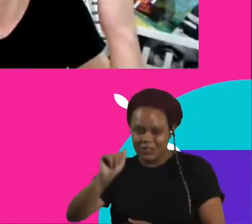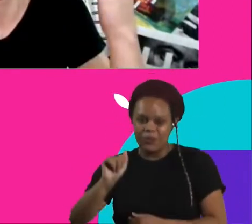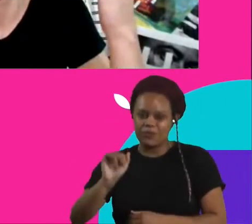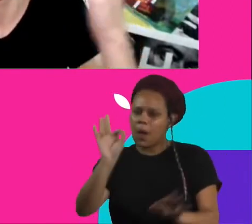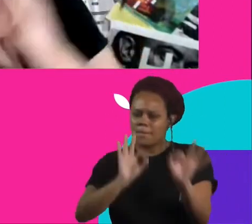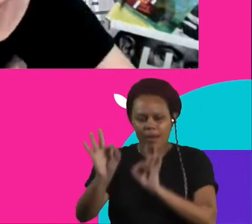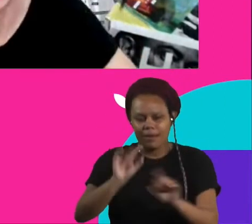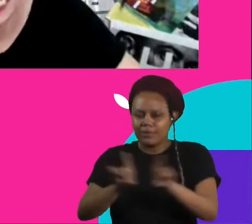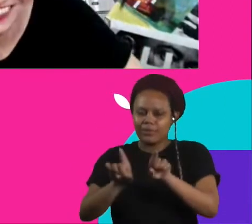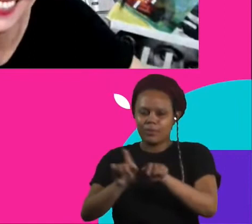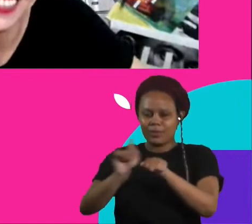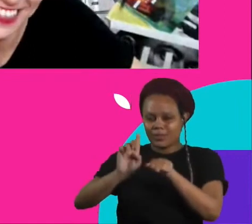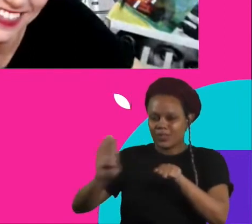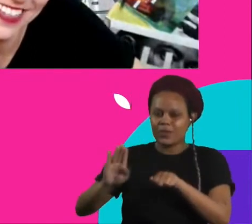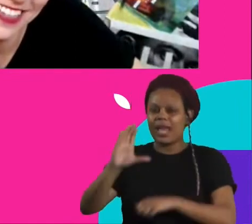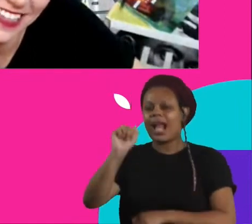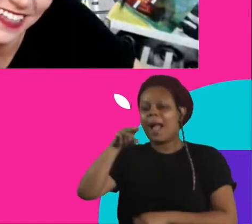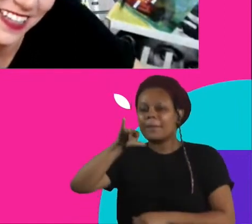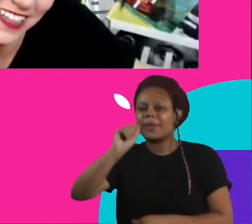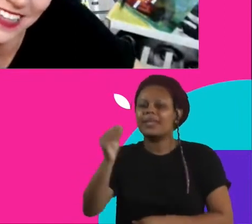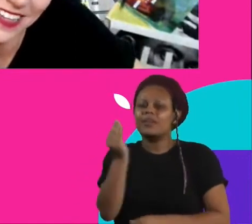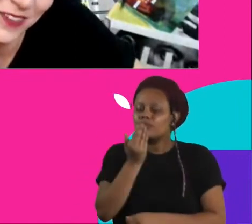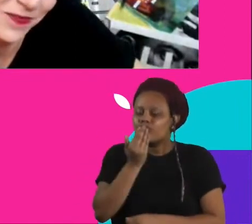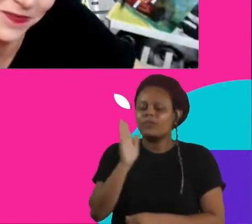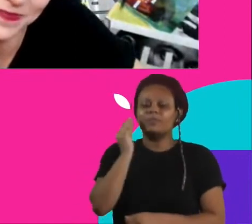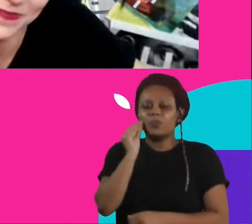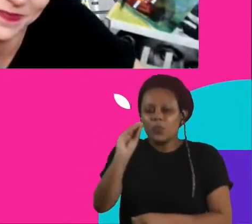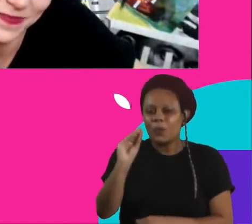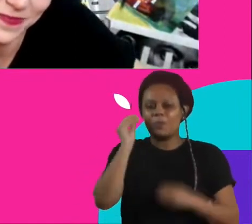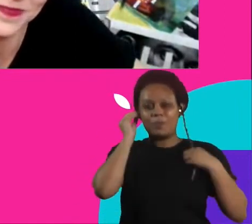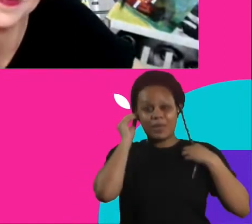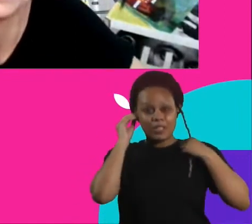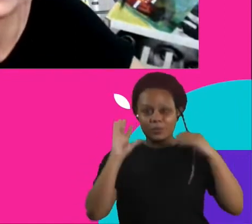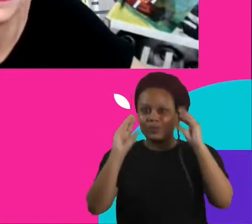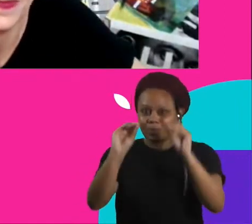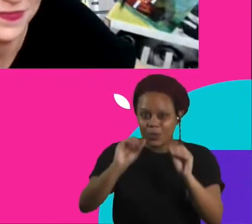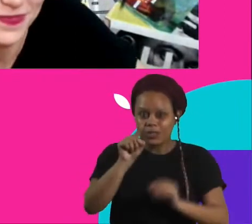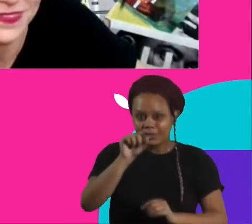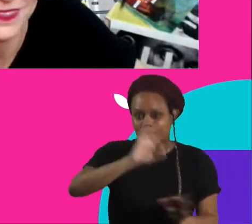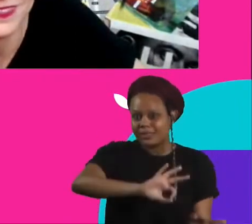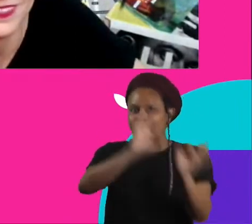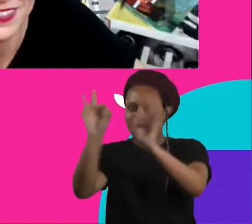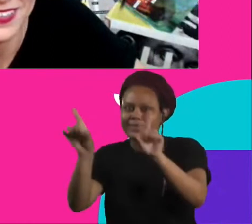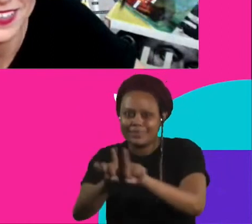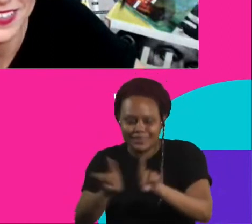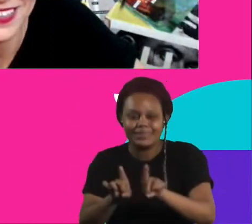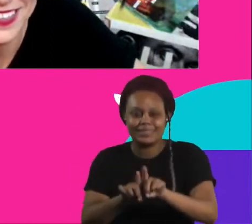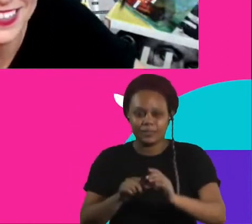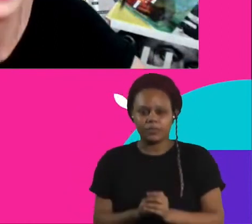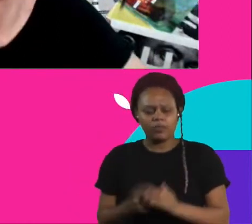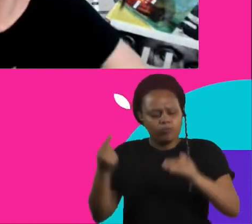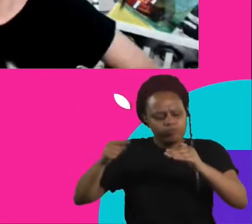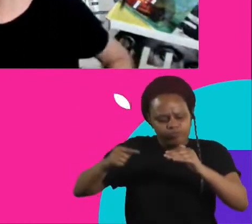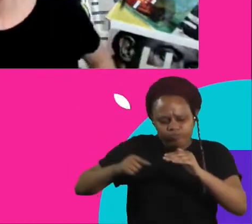do Social Good Brasil. E Camila, um beijo enorme para você. E para todo mundo que participou e assistiu, vamos mergulhar cada vez mais